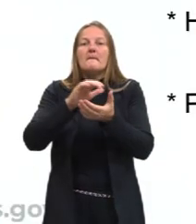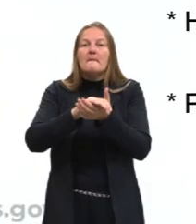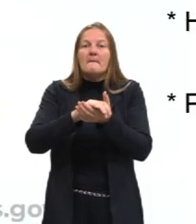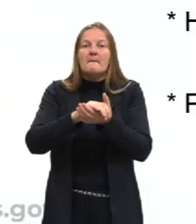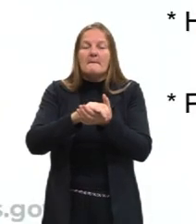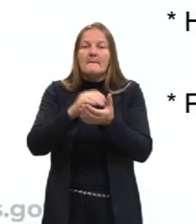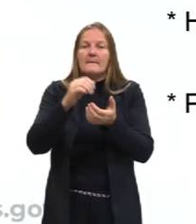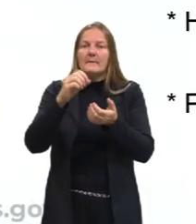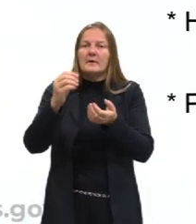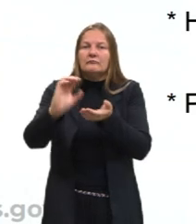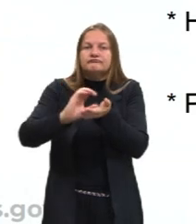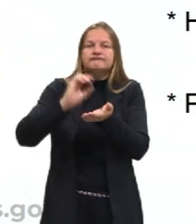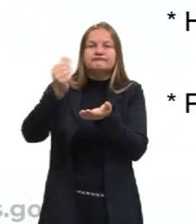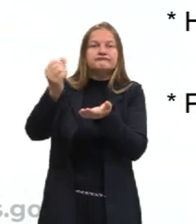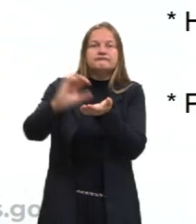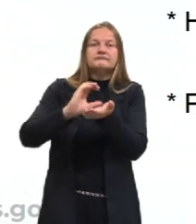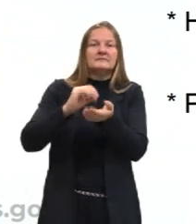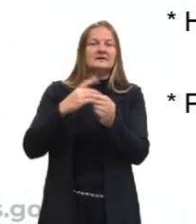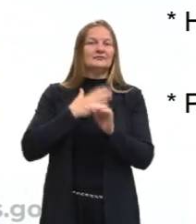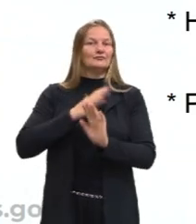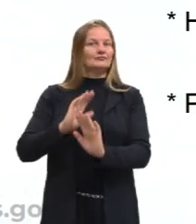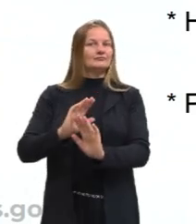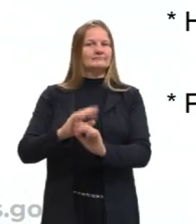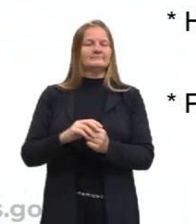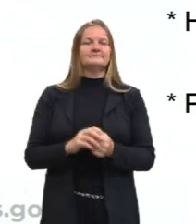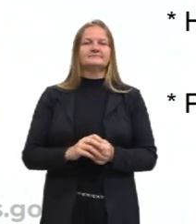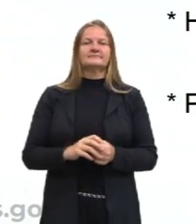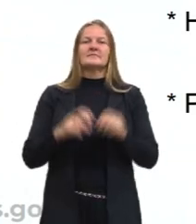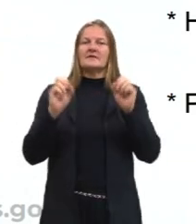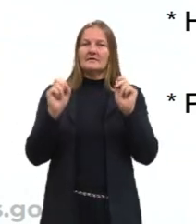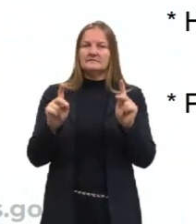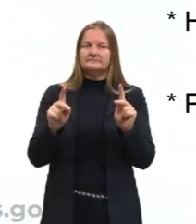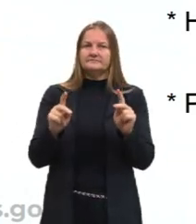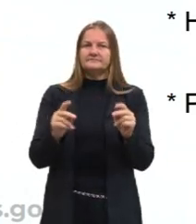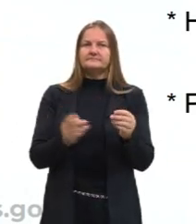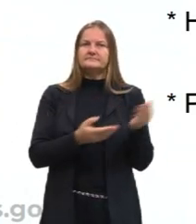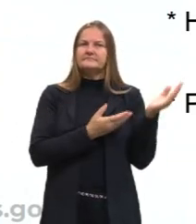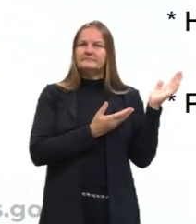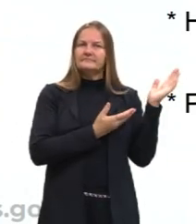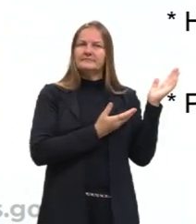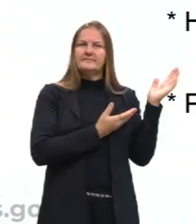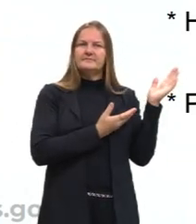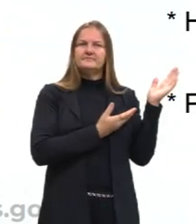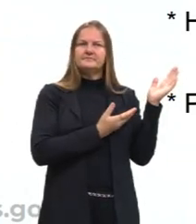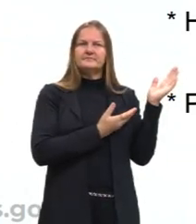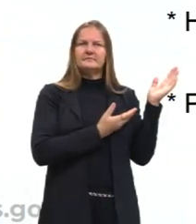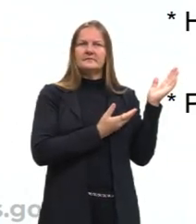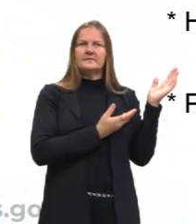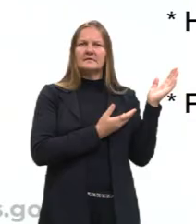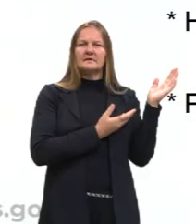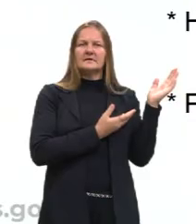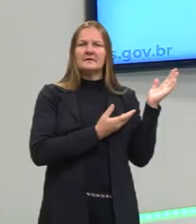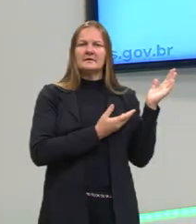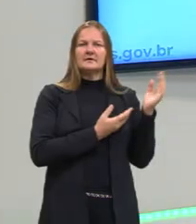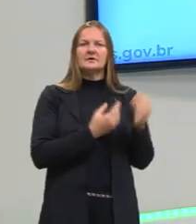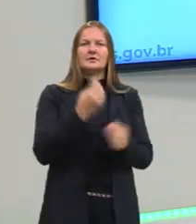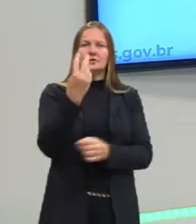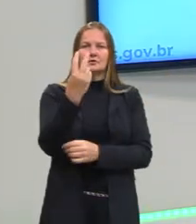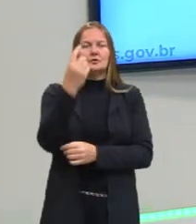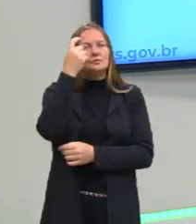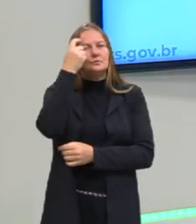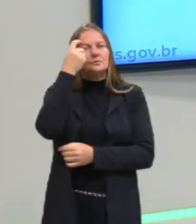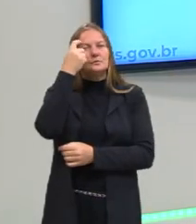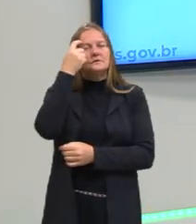ajudado a economicamente Olha só nós temos aqui a gente viu os outros dois pensadores